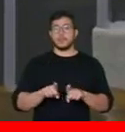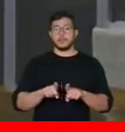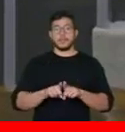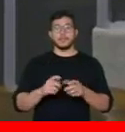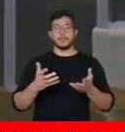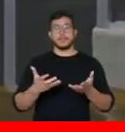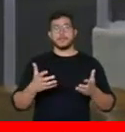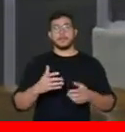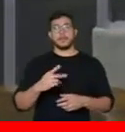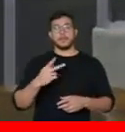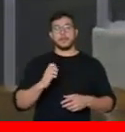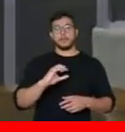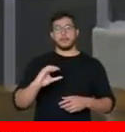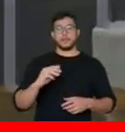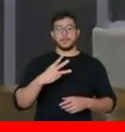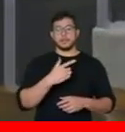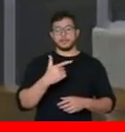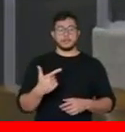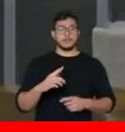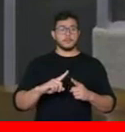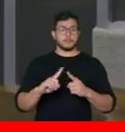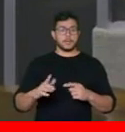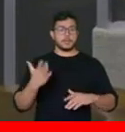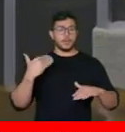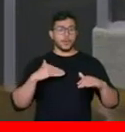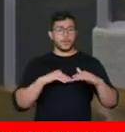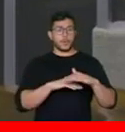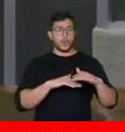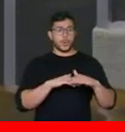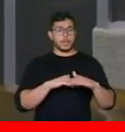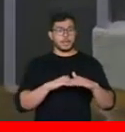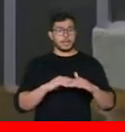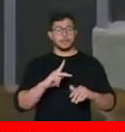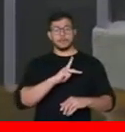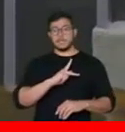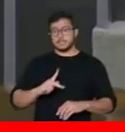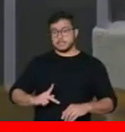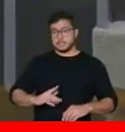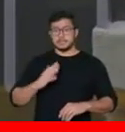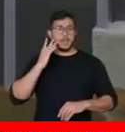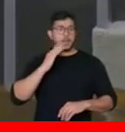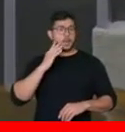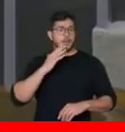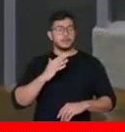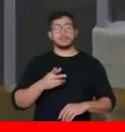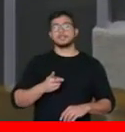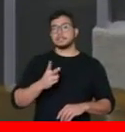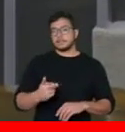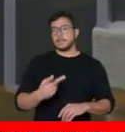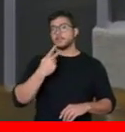aprovada aqui, mas que está na gaveta do presidente da casa, que vira e mexe, ameaça colocar de novo a